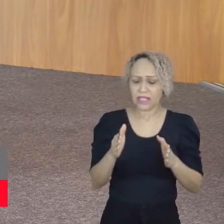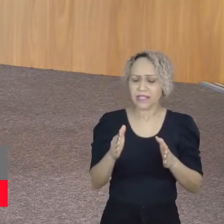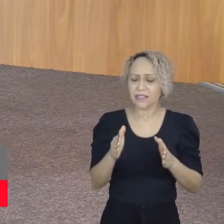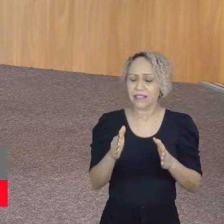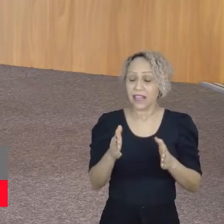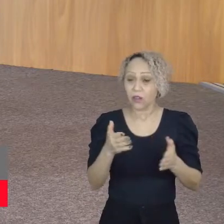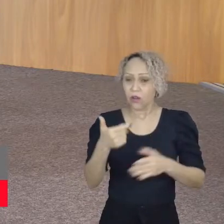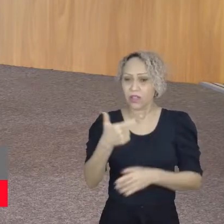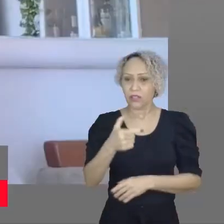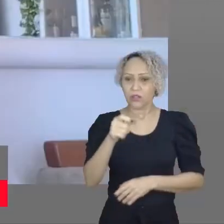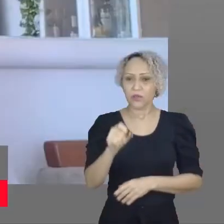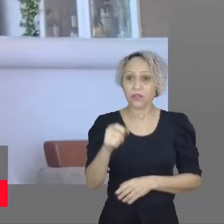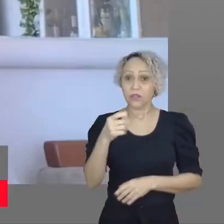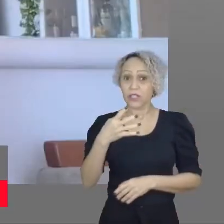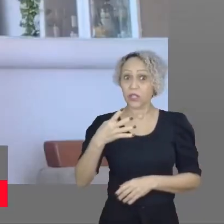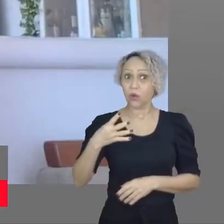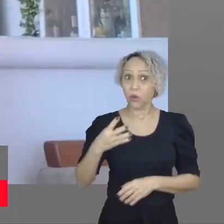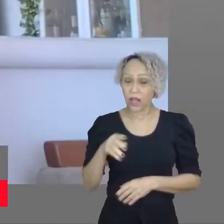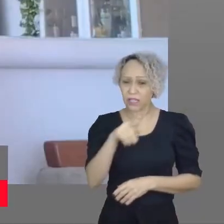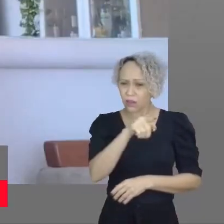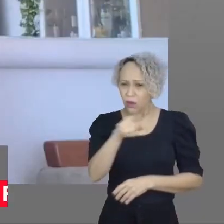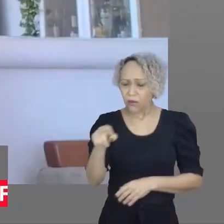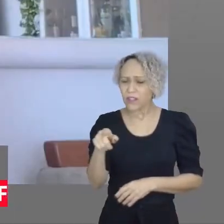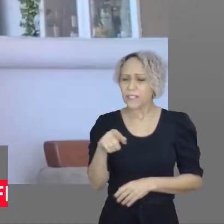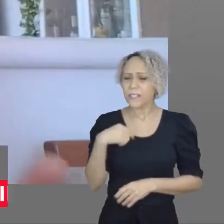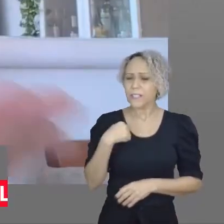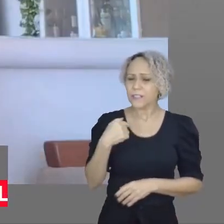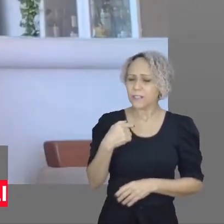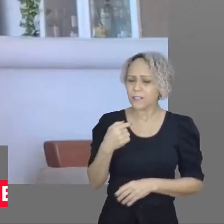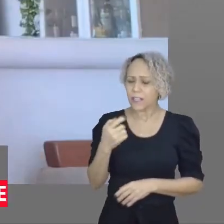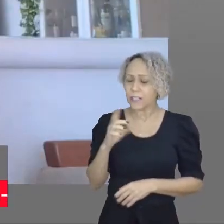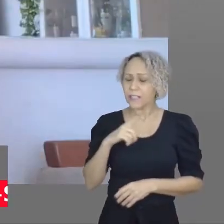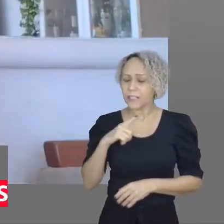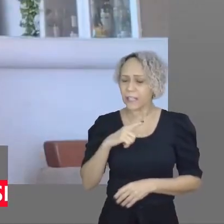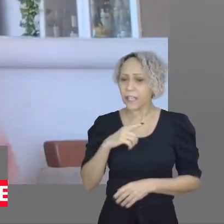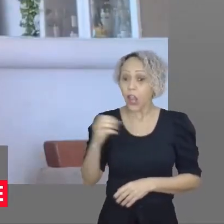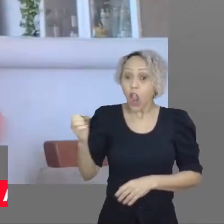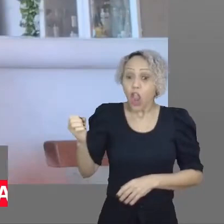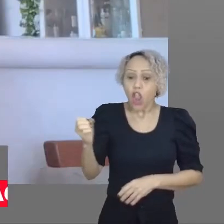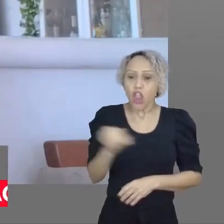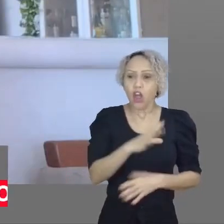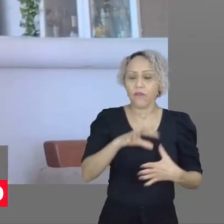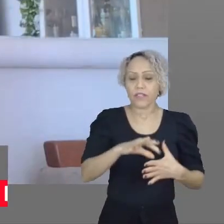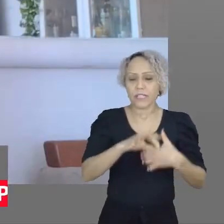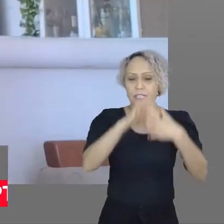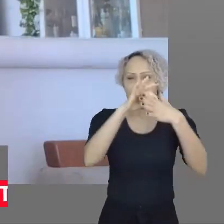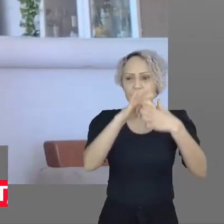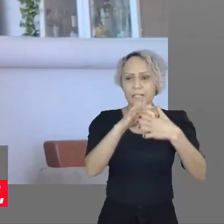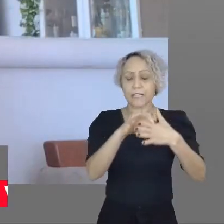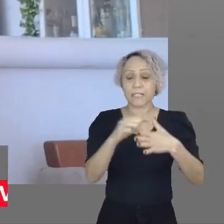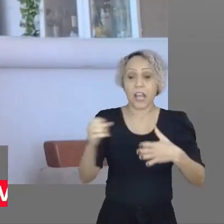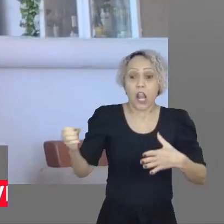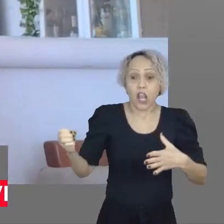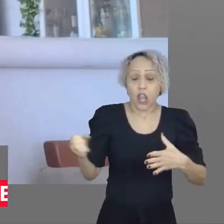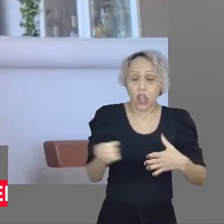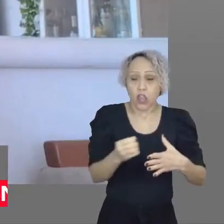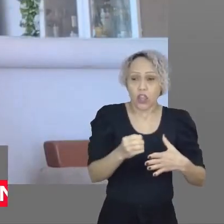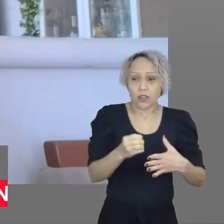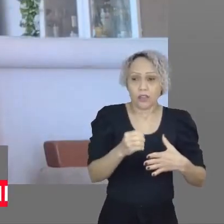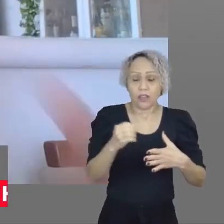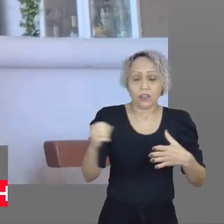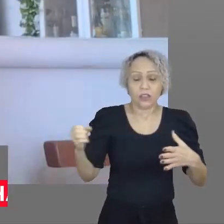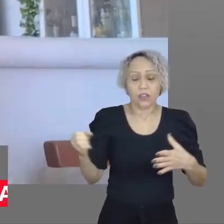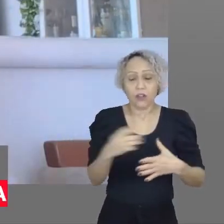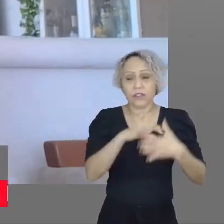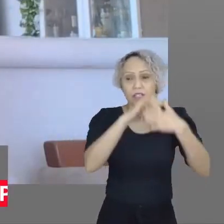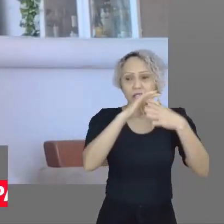Sim, a gente tem casos excepcionais de pessoas que a gente está agora na nossa terceira edição, então a